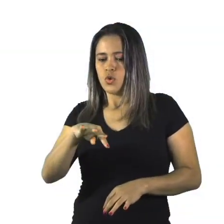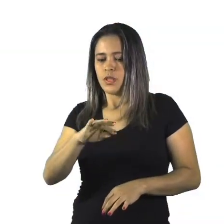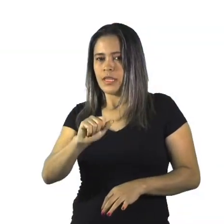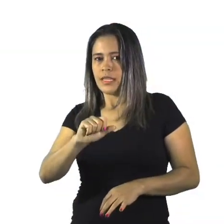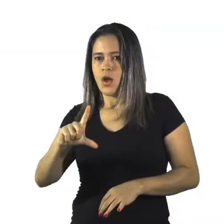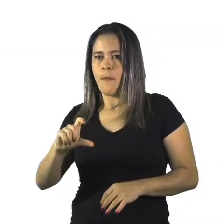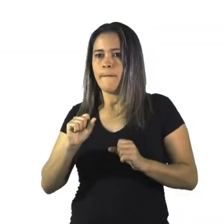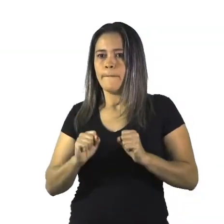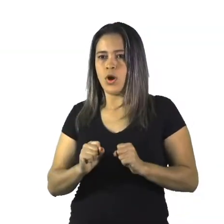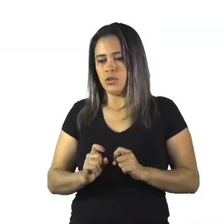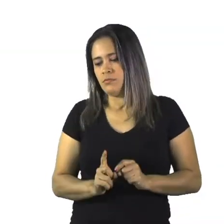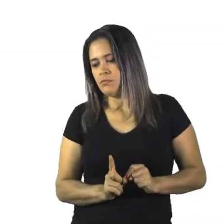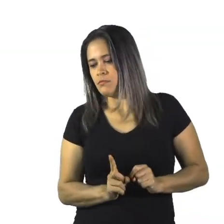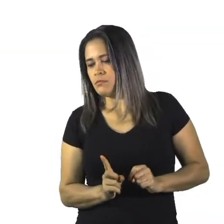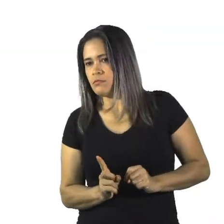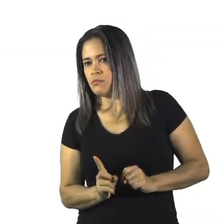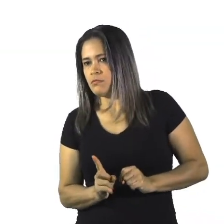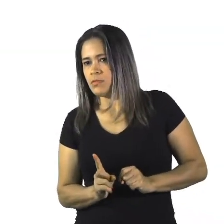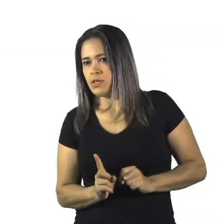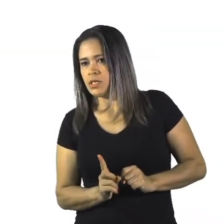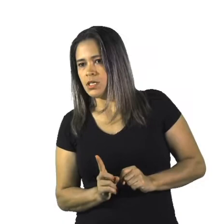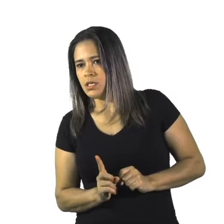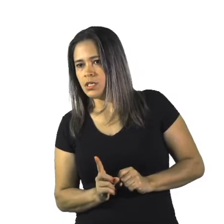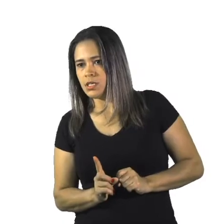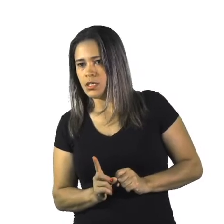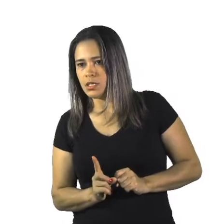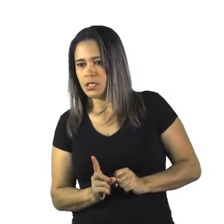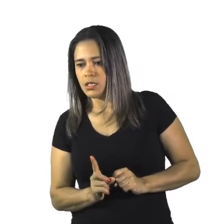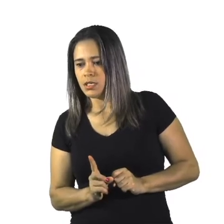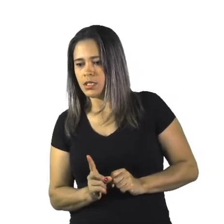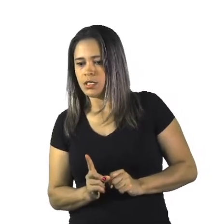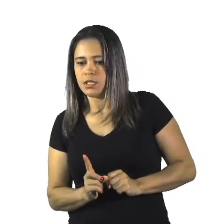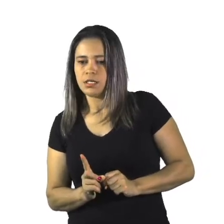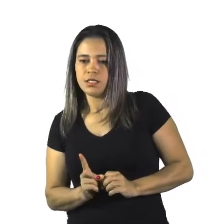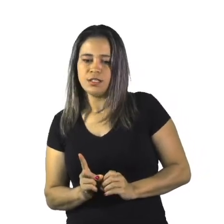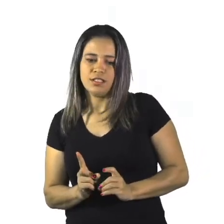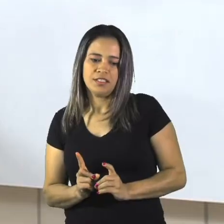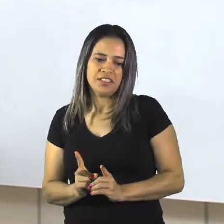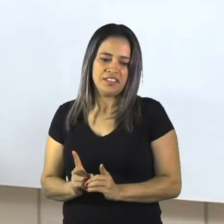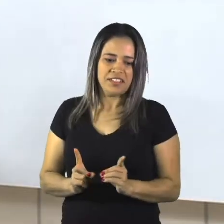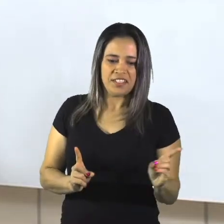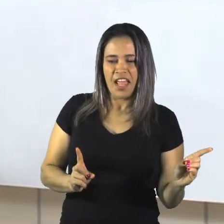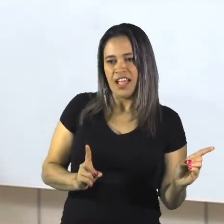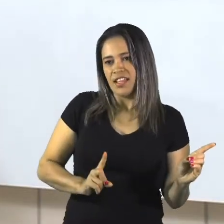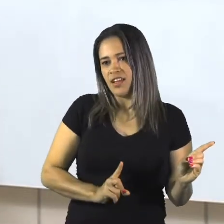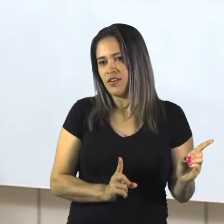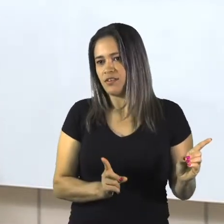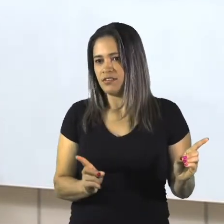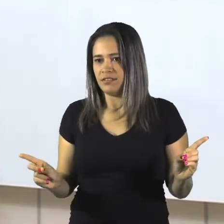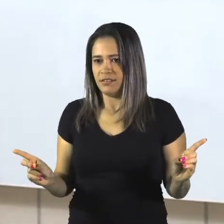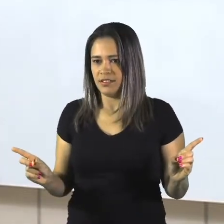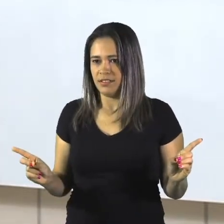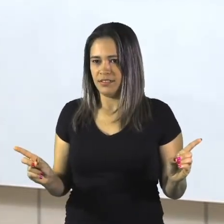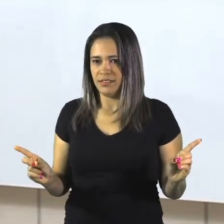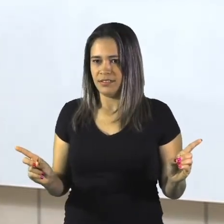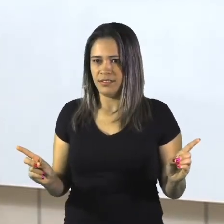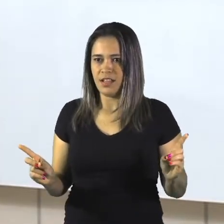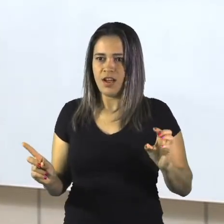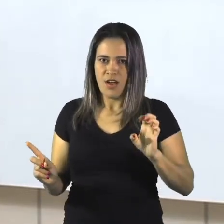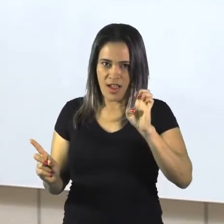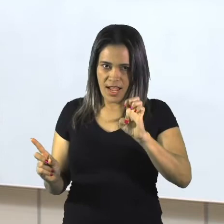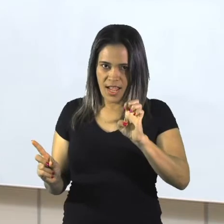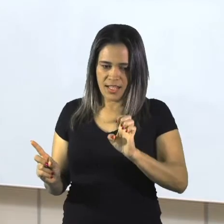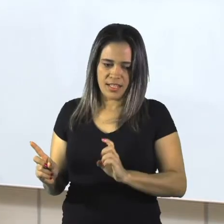Ele pode ir para a esquerda ou ele pode ir para a direita. Essa é a minha esquerda e essa é a minha direita. Aí